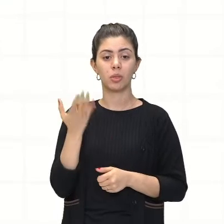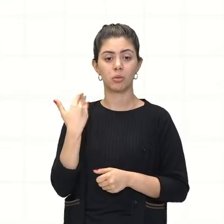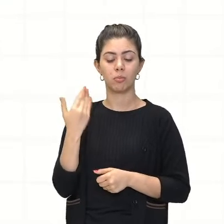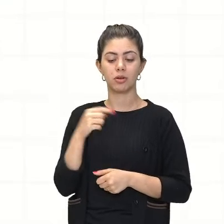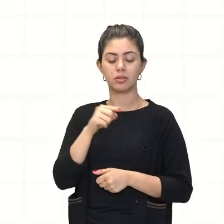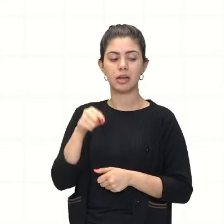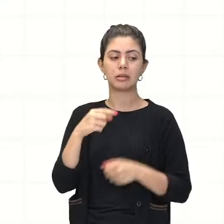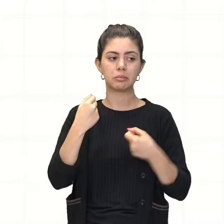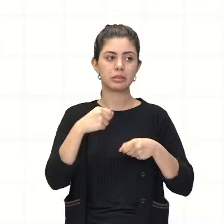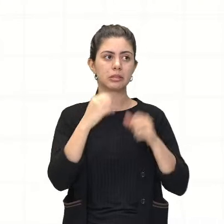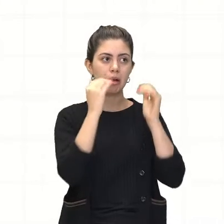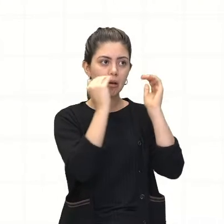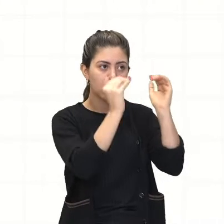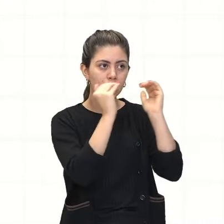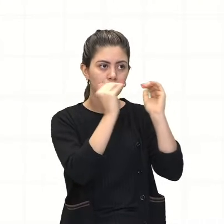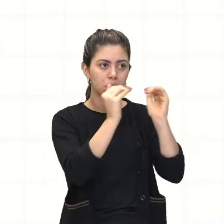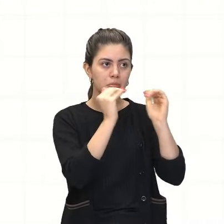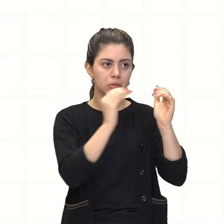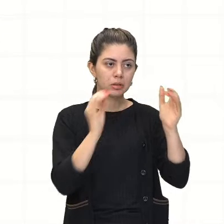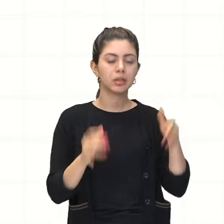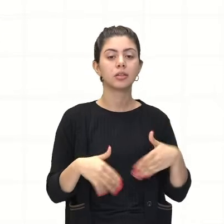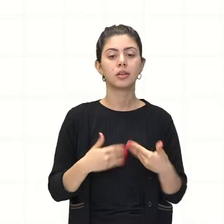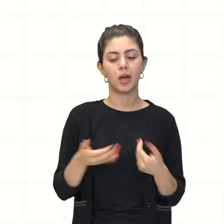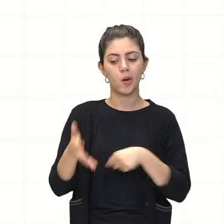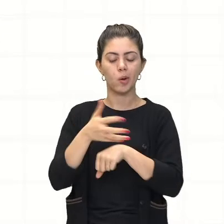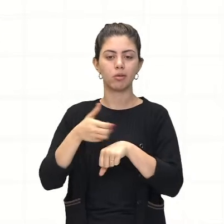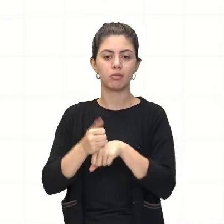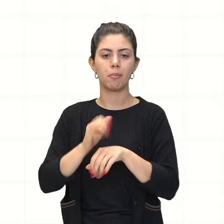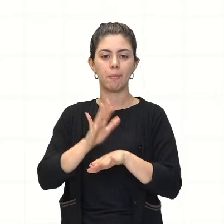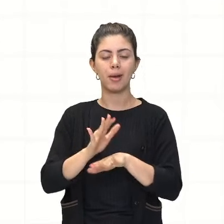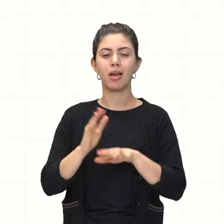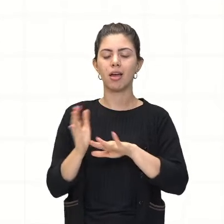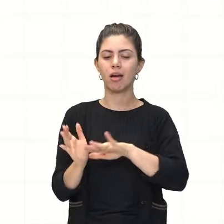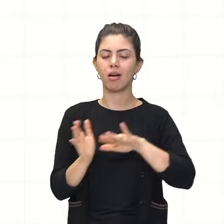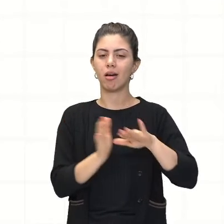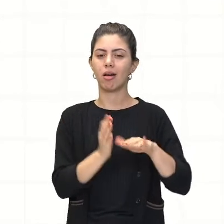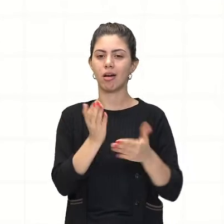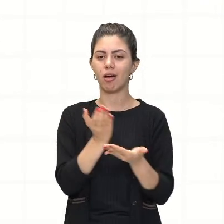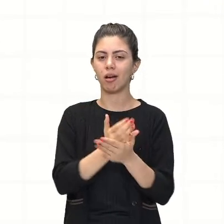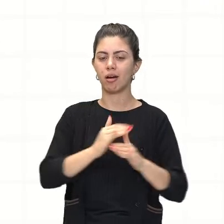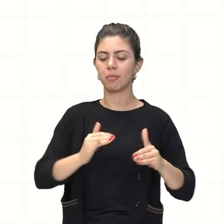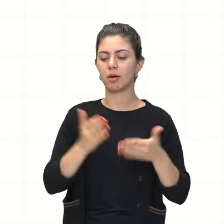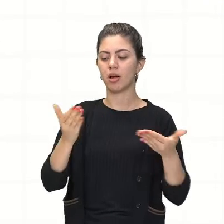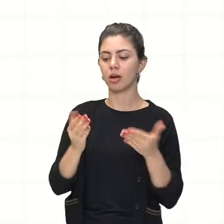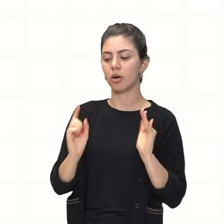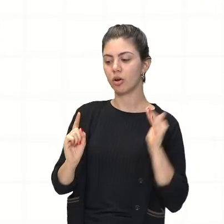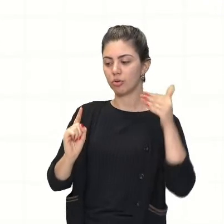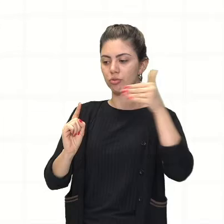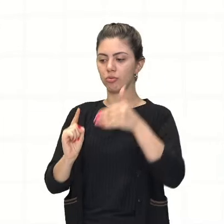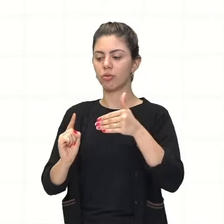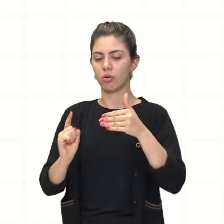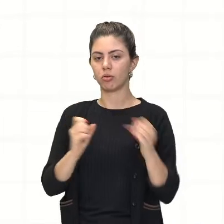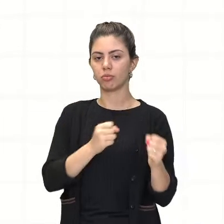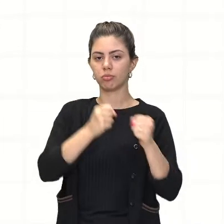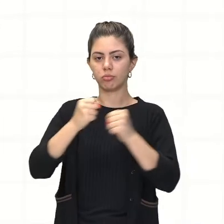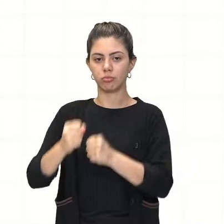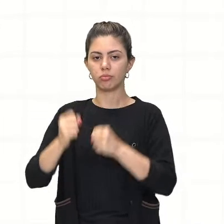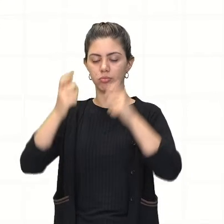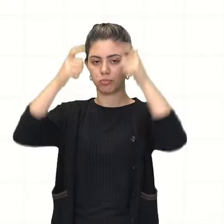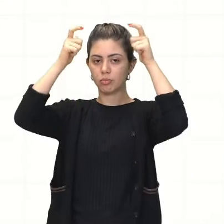subordinado a outros. Ele vai passar, os reis dessa dinastia, eles vão centralizar o poder, assegurar